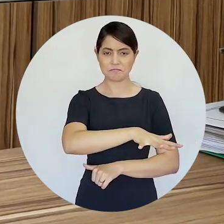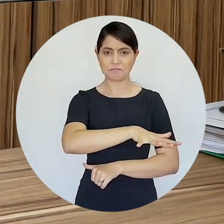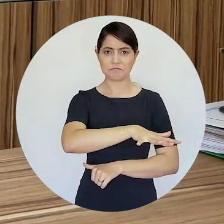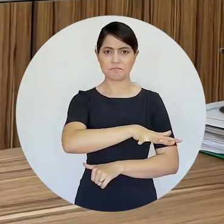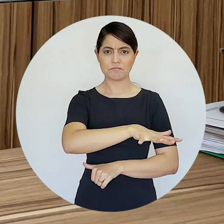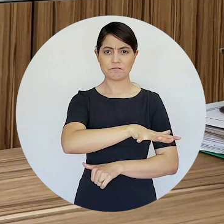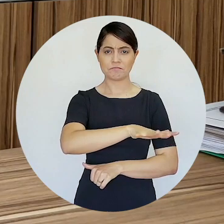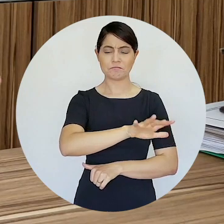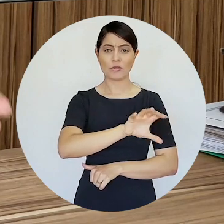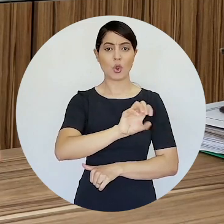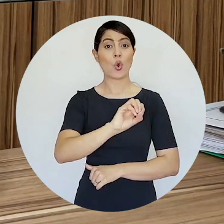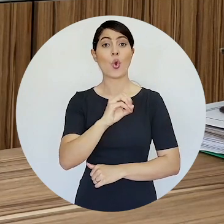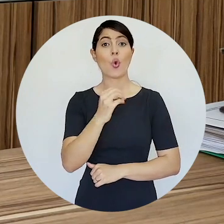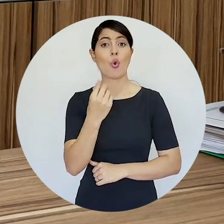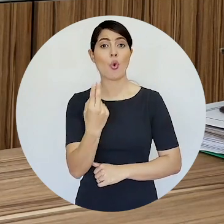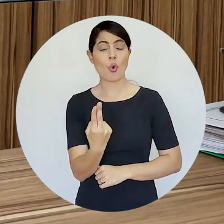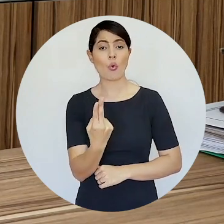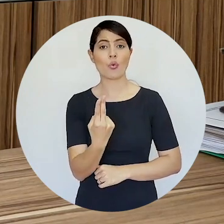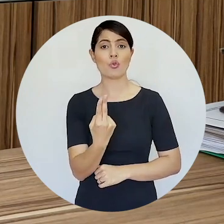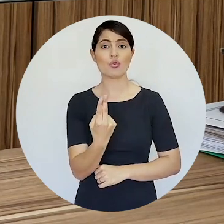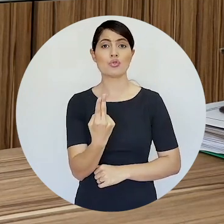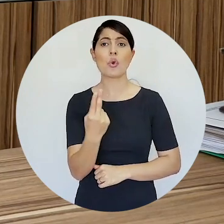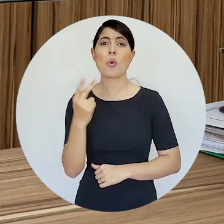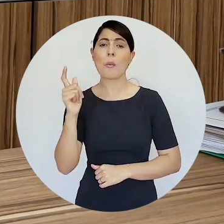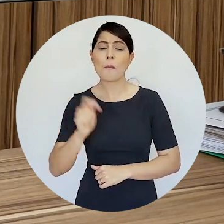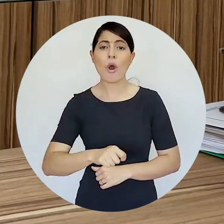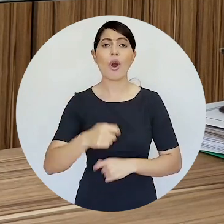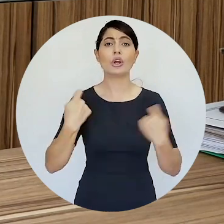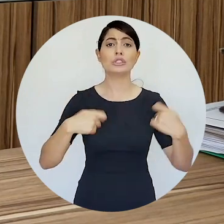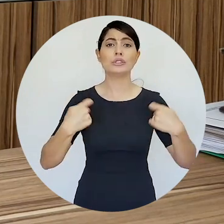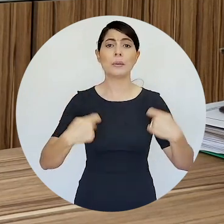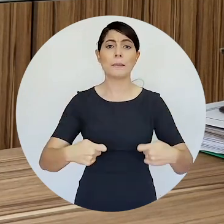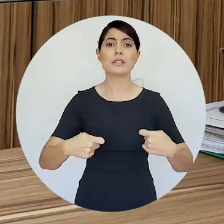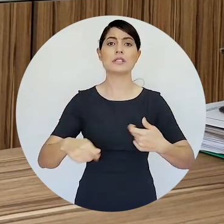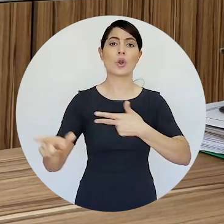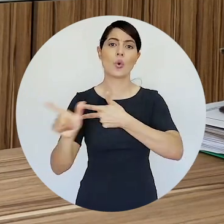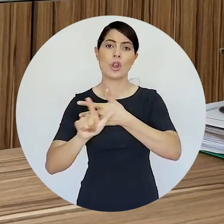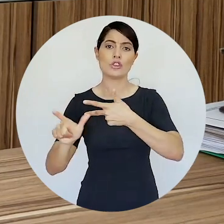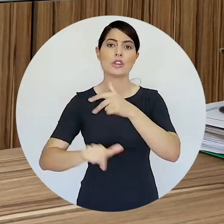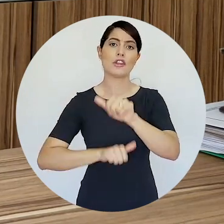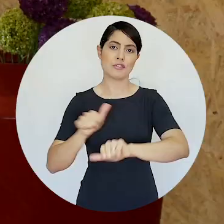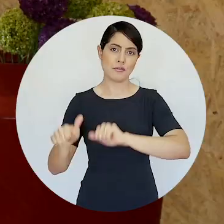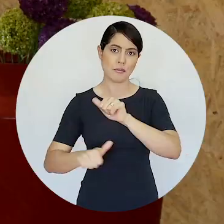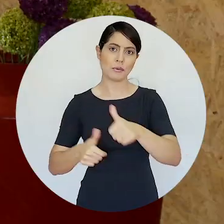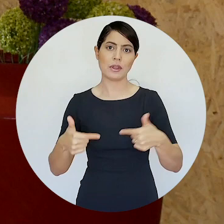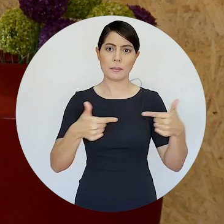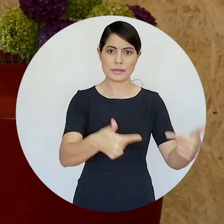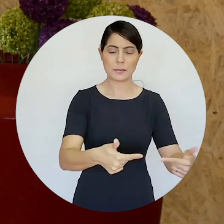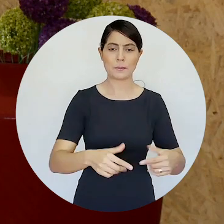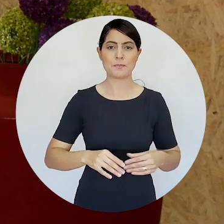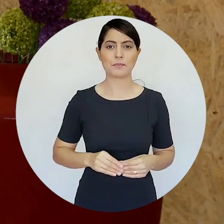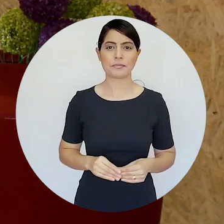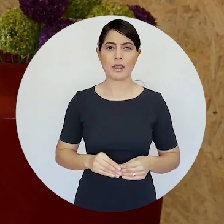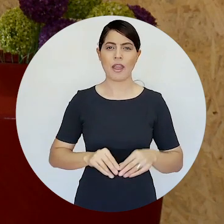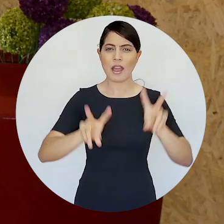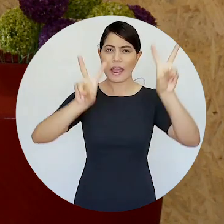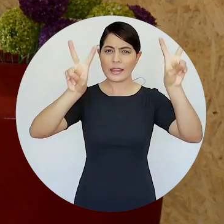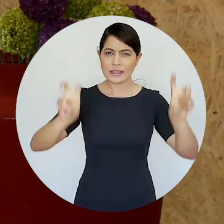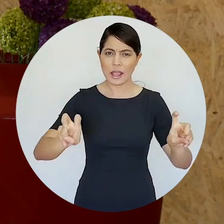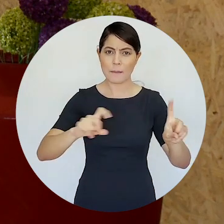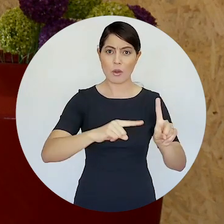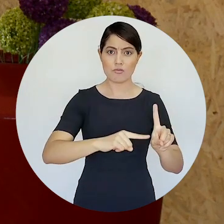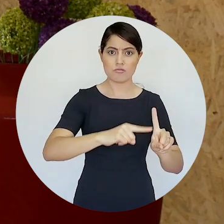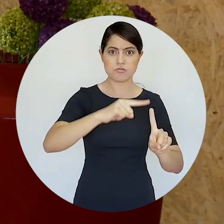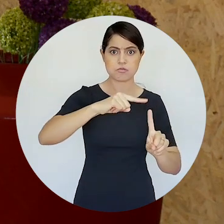área como de tipo, só pode ser feito pelo Poder Legislativo. O aquecimento global tem